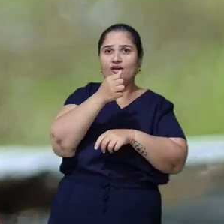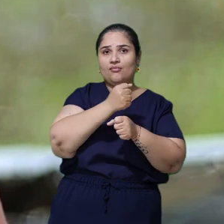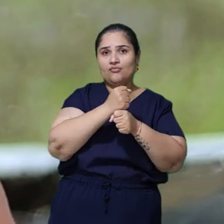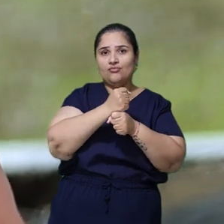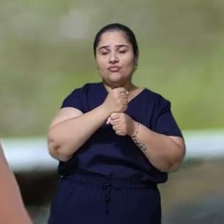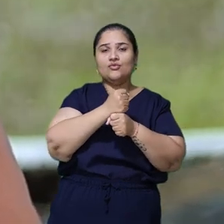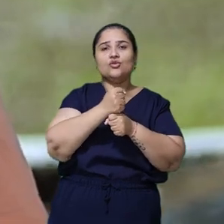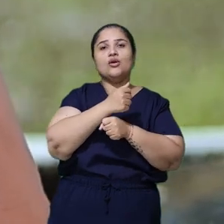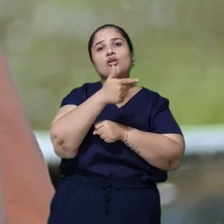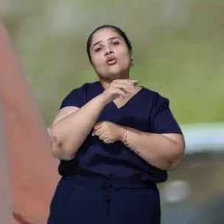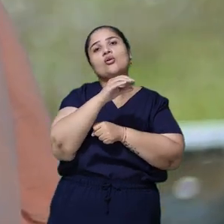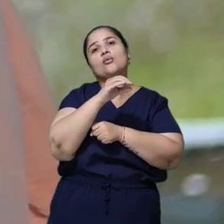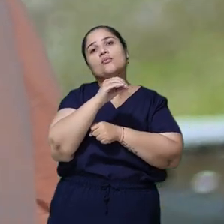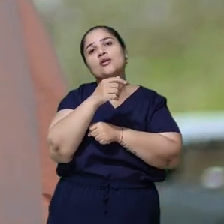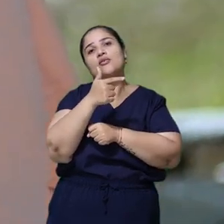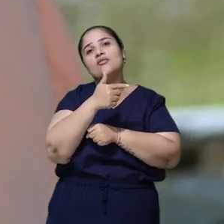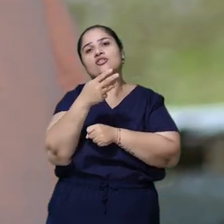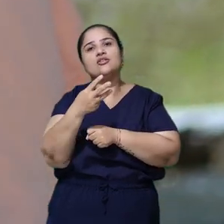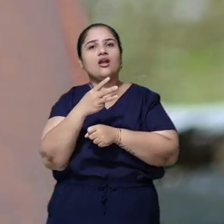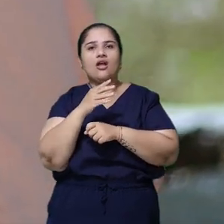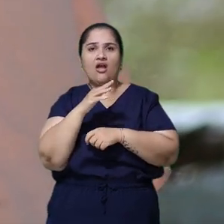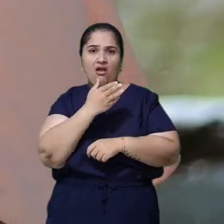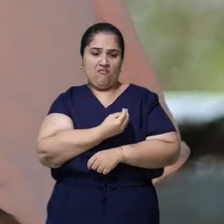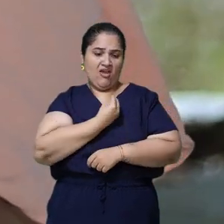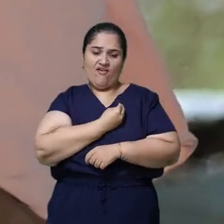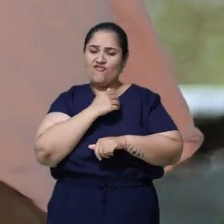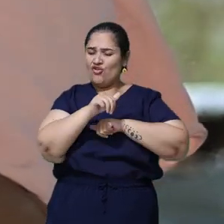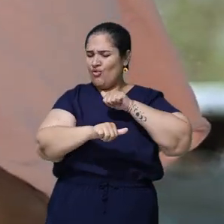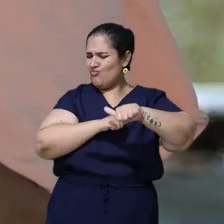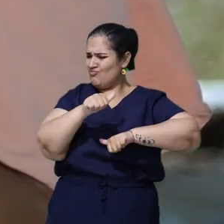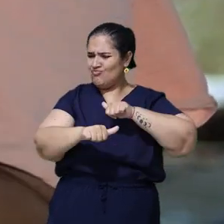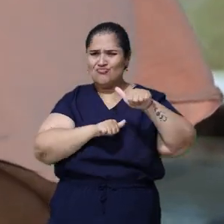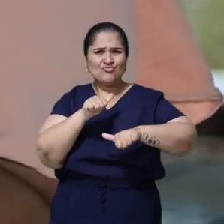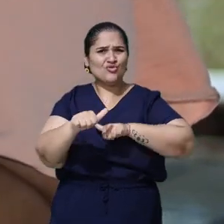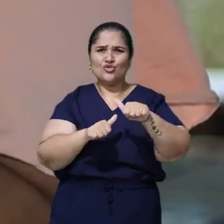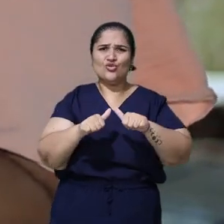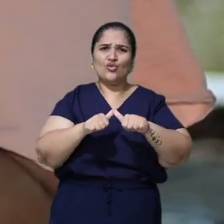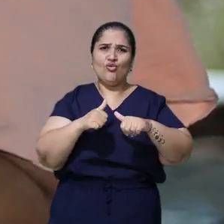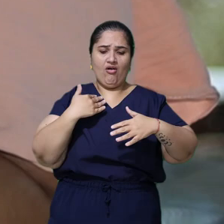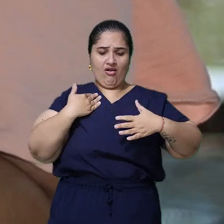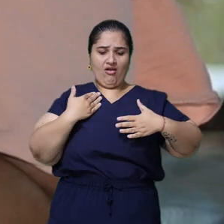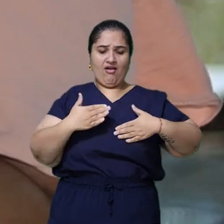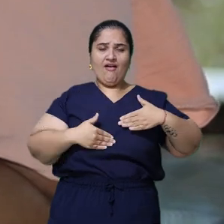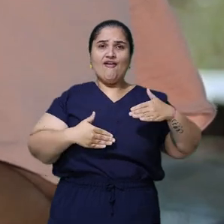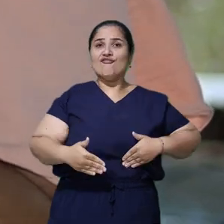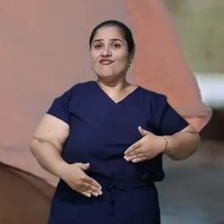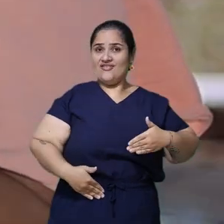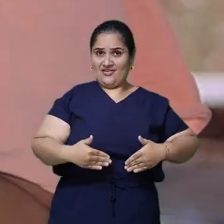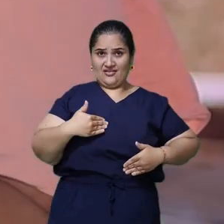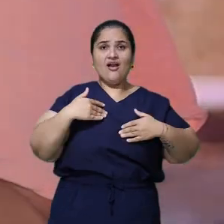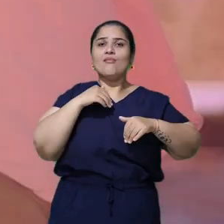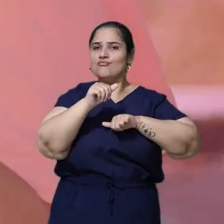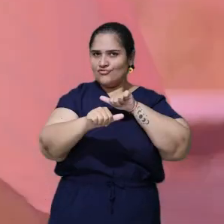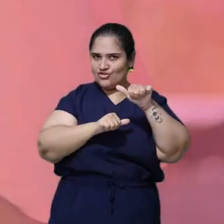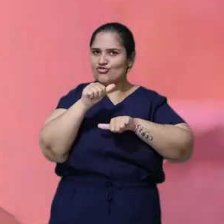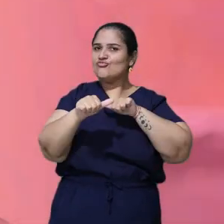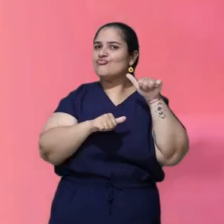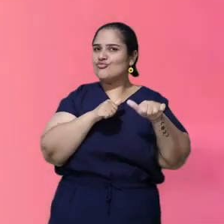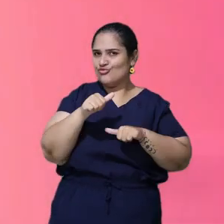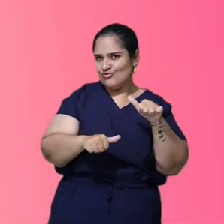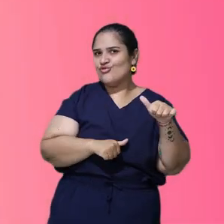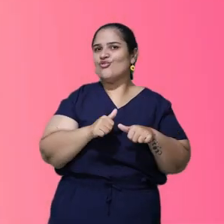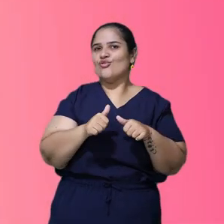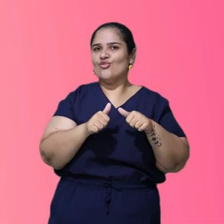mesma, em todos os aspectos, né? Eu mudei totalmente, não só fisicamente, porque hoje quem me conheceu